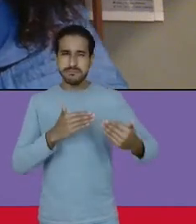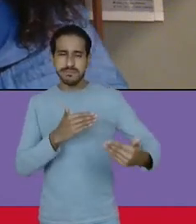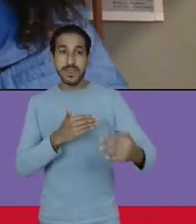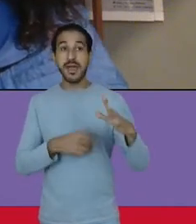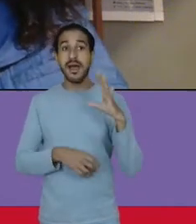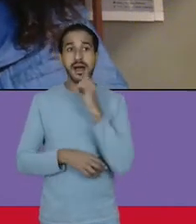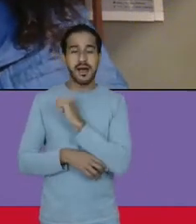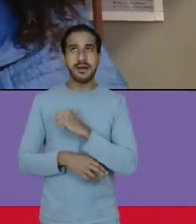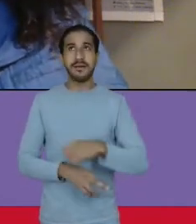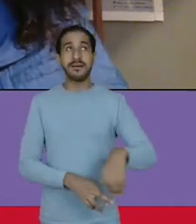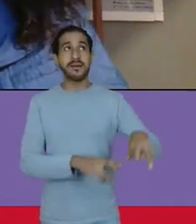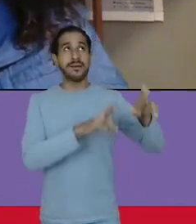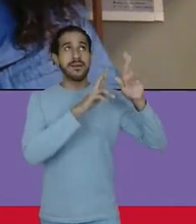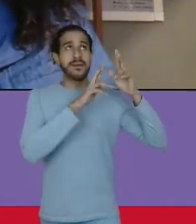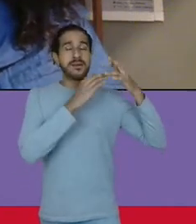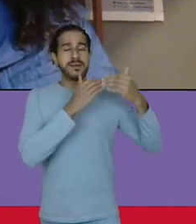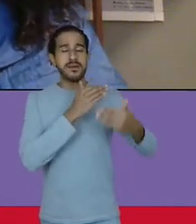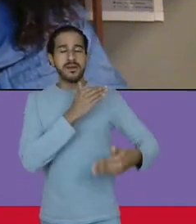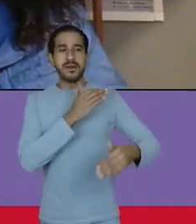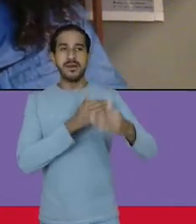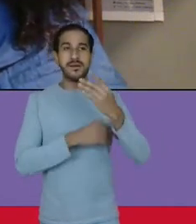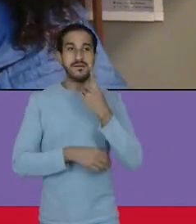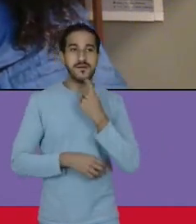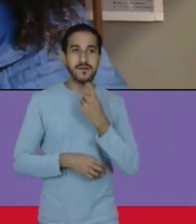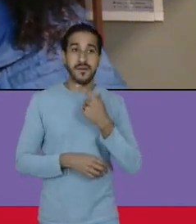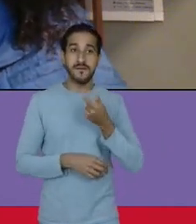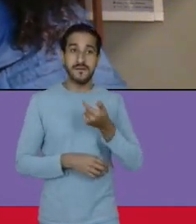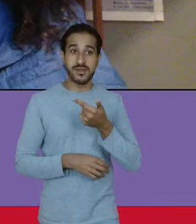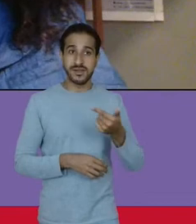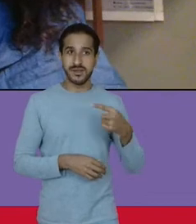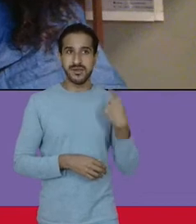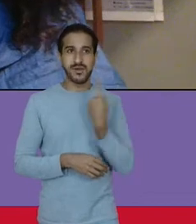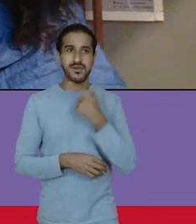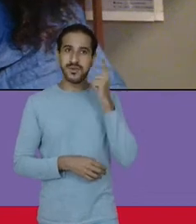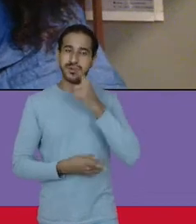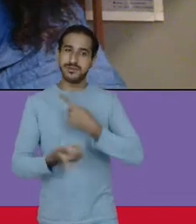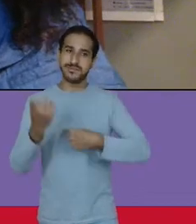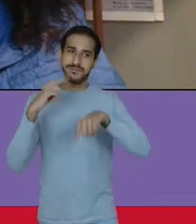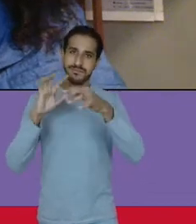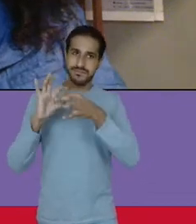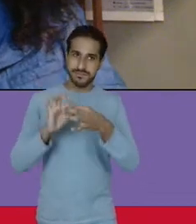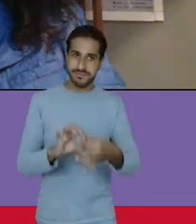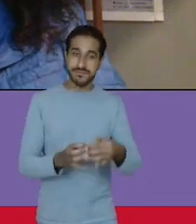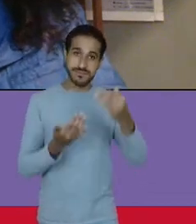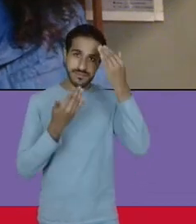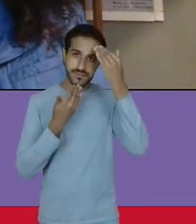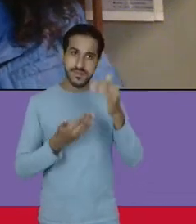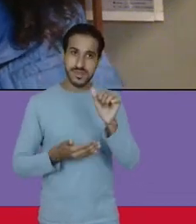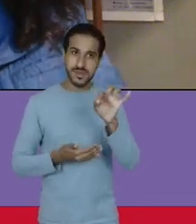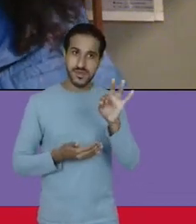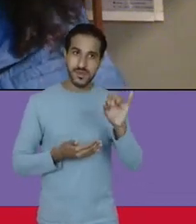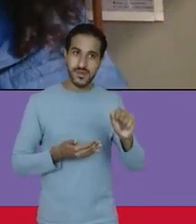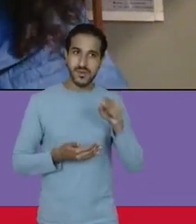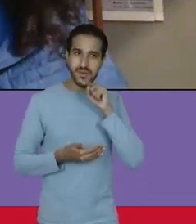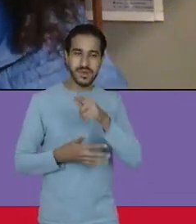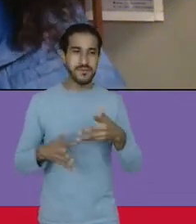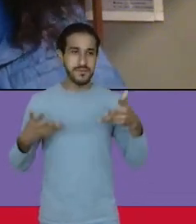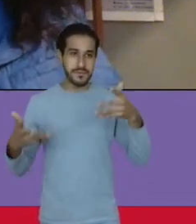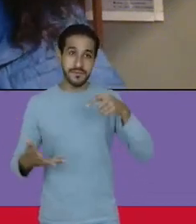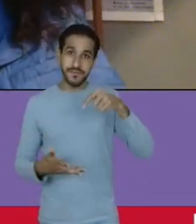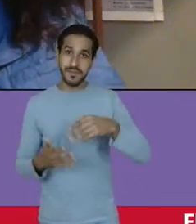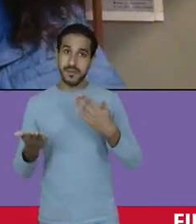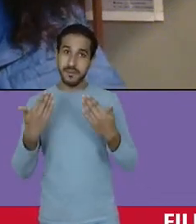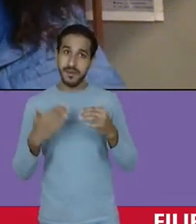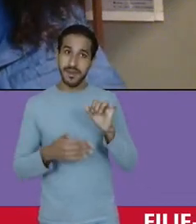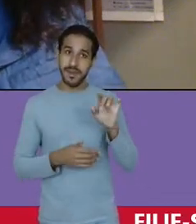logo, com a esperança vermelha, em 22, a gente consiga mudar essa realidade. Muito obrigada, Antônia, por ter participado aqui